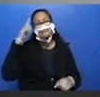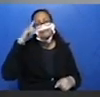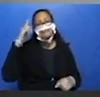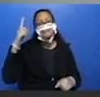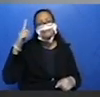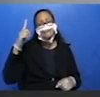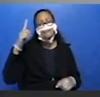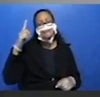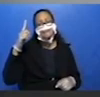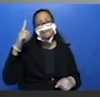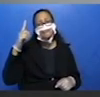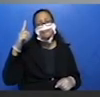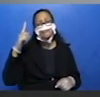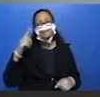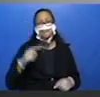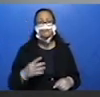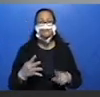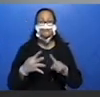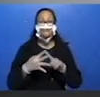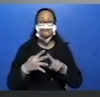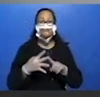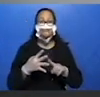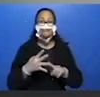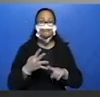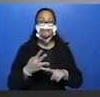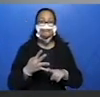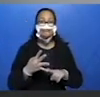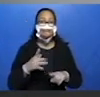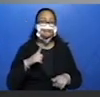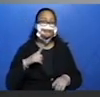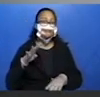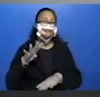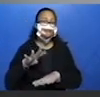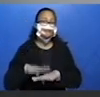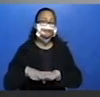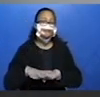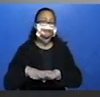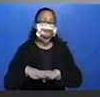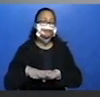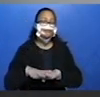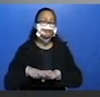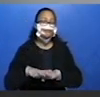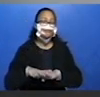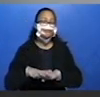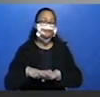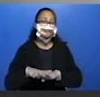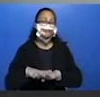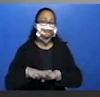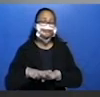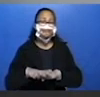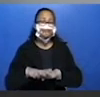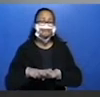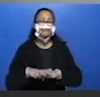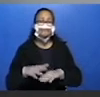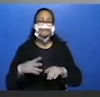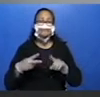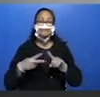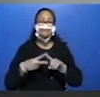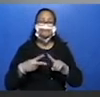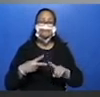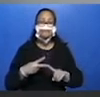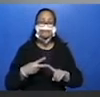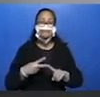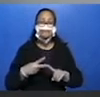comigo. 4 operações nós temos em matemática, não é isso? Basicamente 4 operações. 2 nos